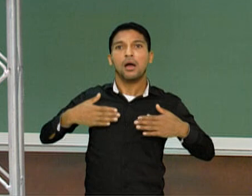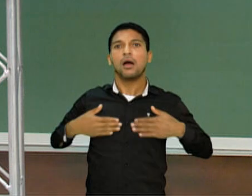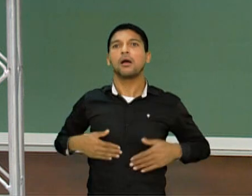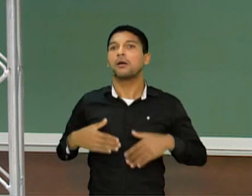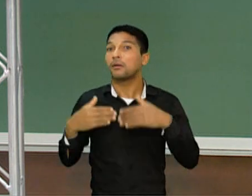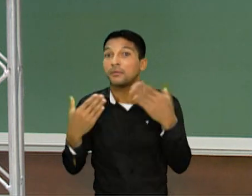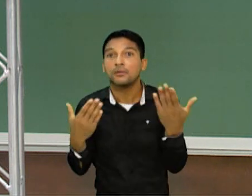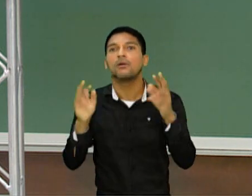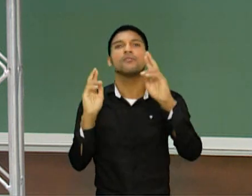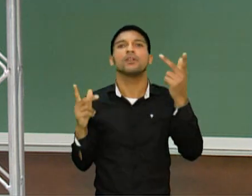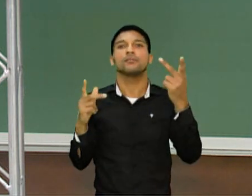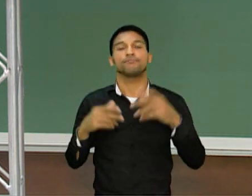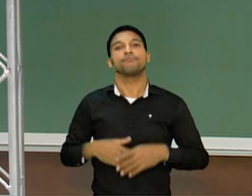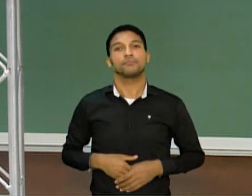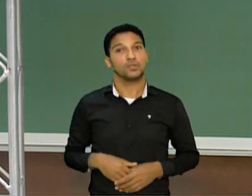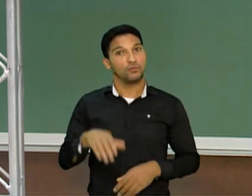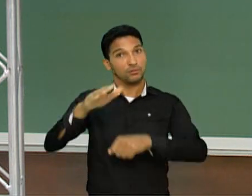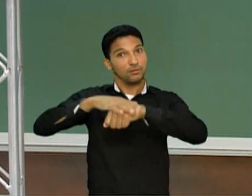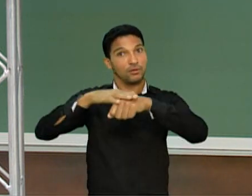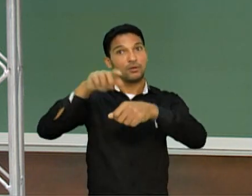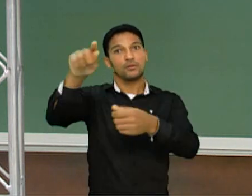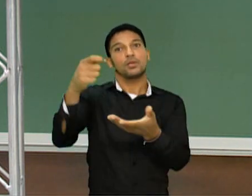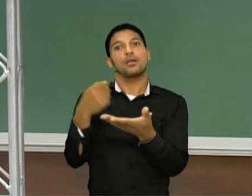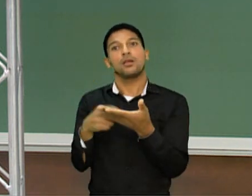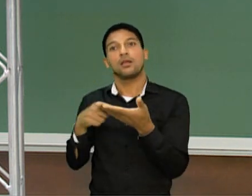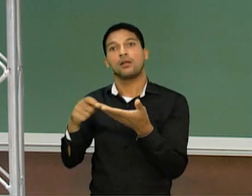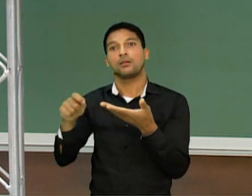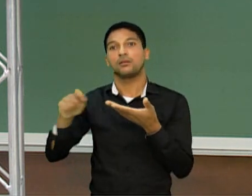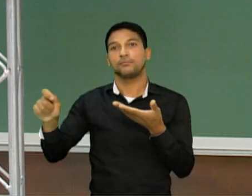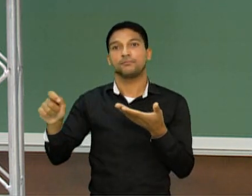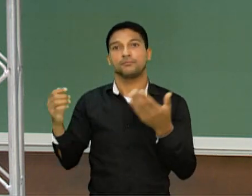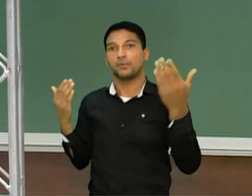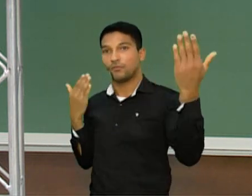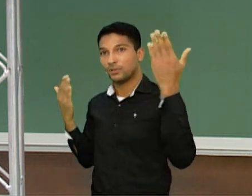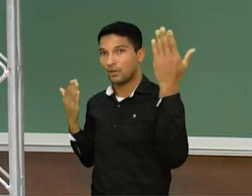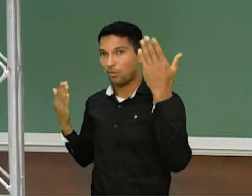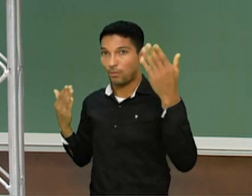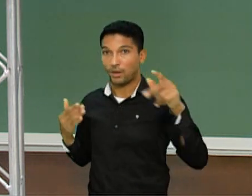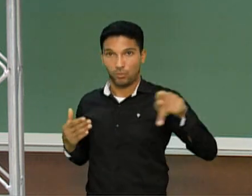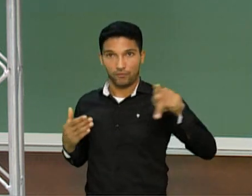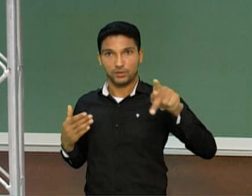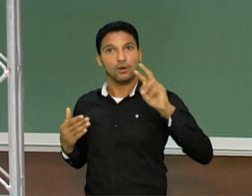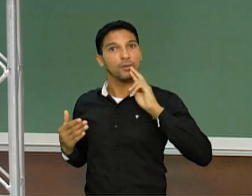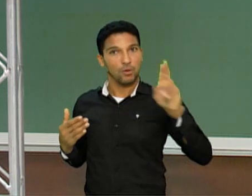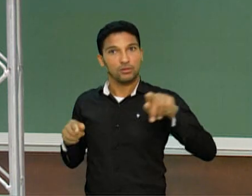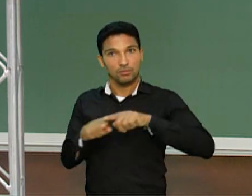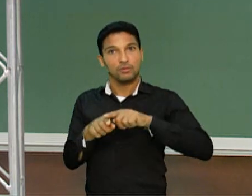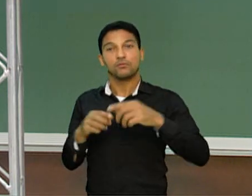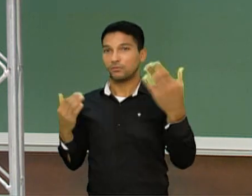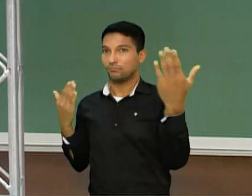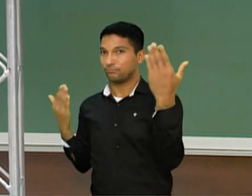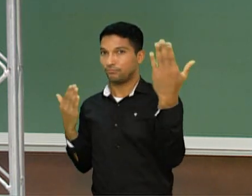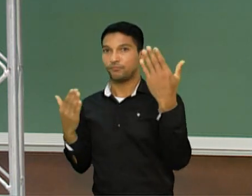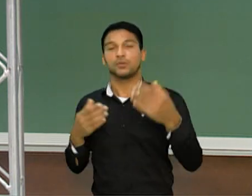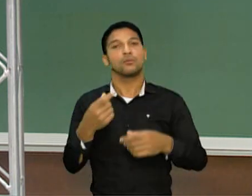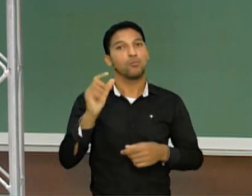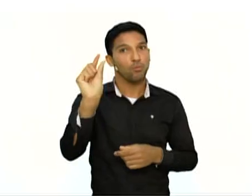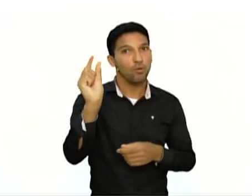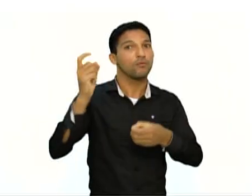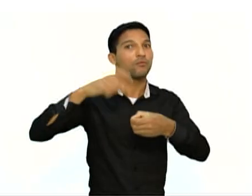você compara as duas, verifica se a essência da resposta está mantida e com certeza você vai acertar. Daqui a pouco eu